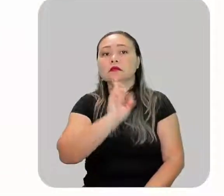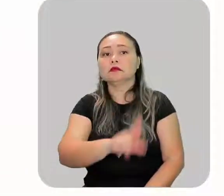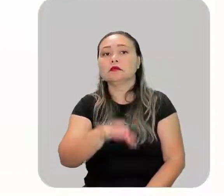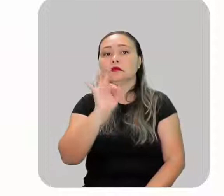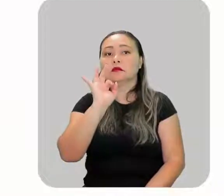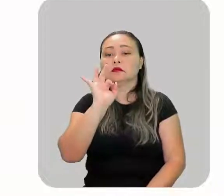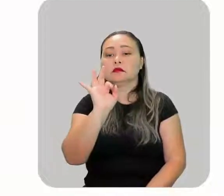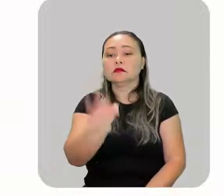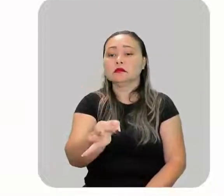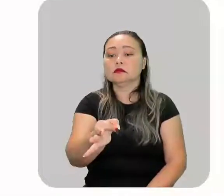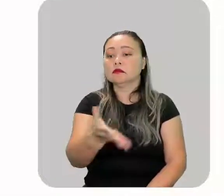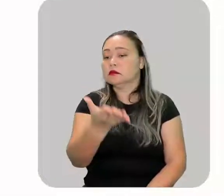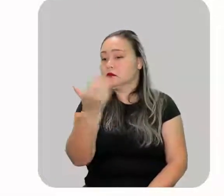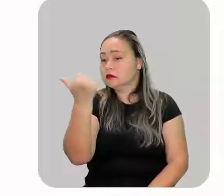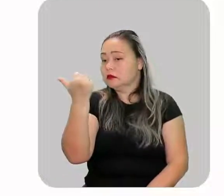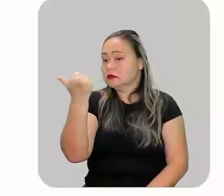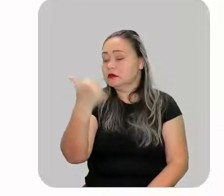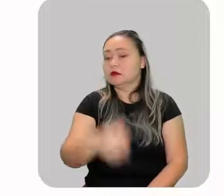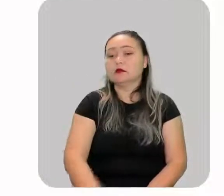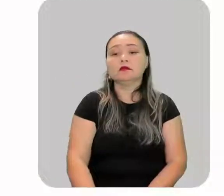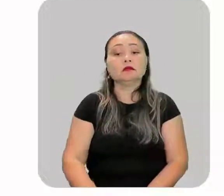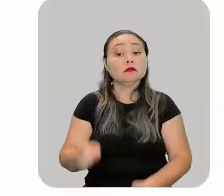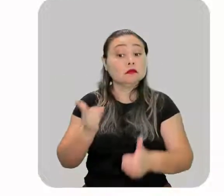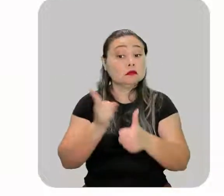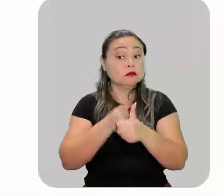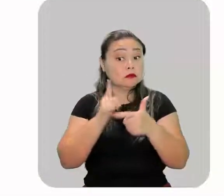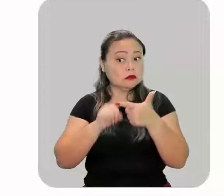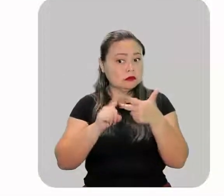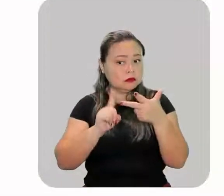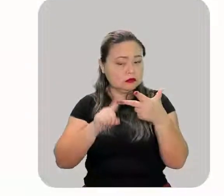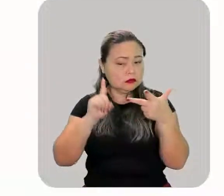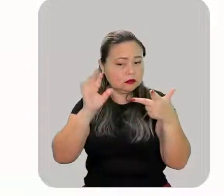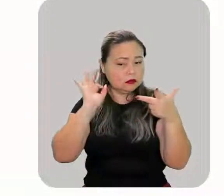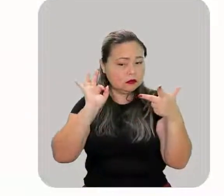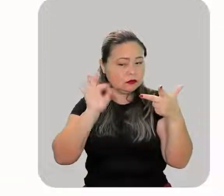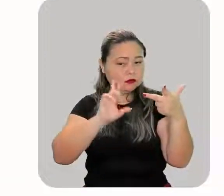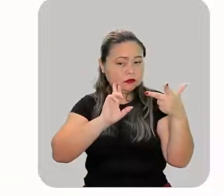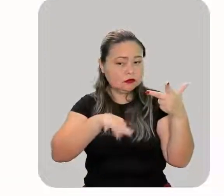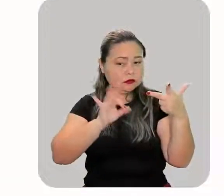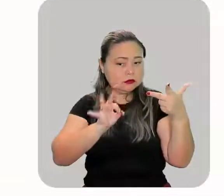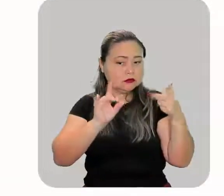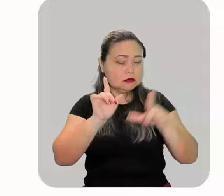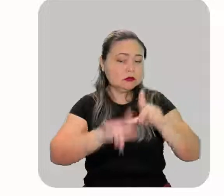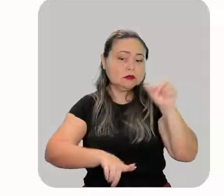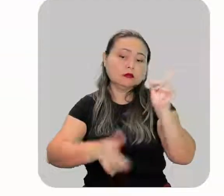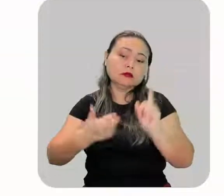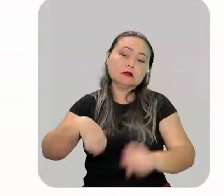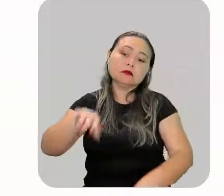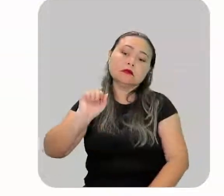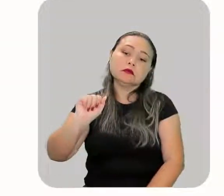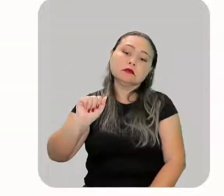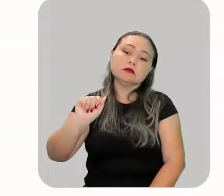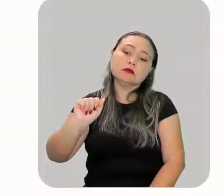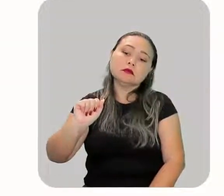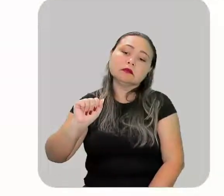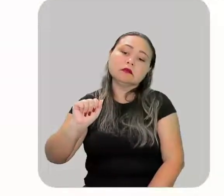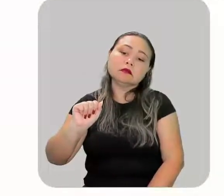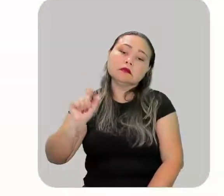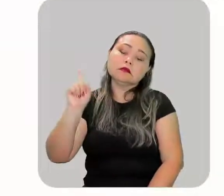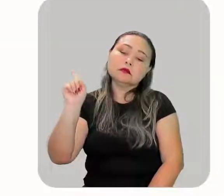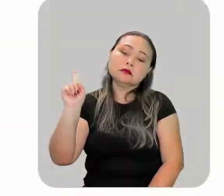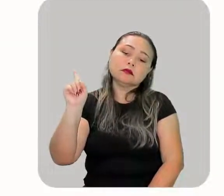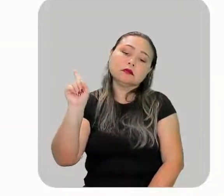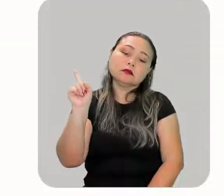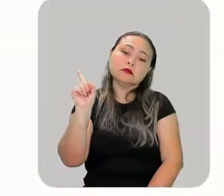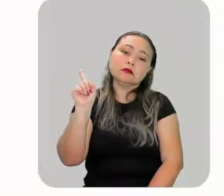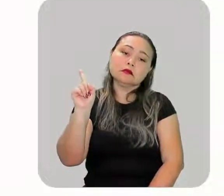correta, vamos lá? Vamos. Dou-lhe uma, dou-lhe duas, dou-lhe três. A resposta correta é? Letra A. Com certeza, né? Porque olha